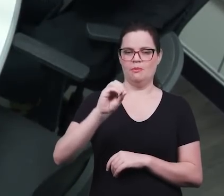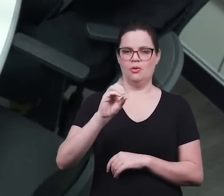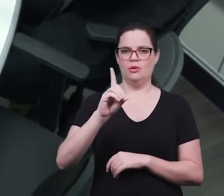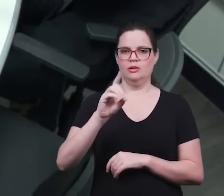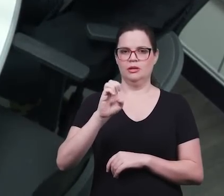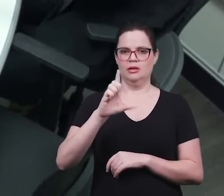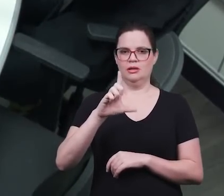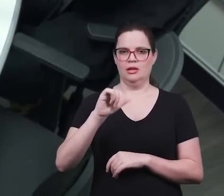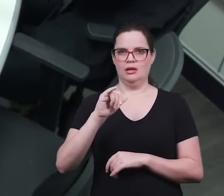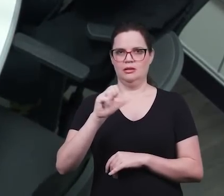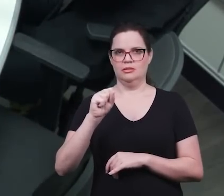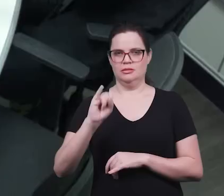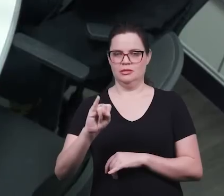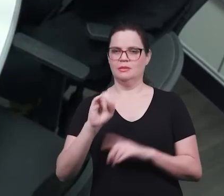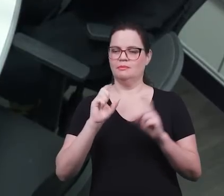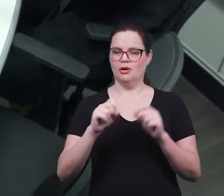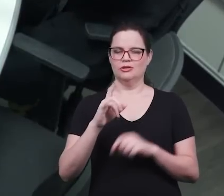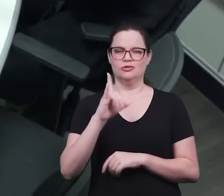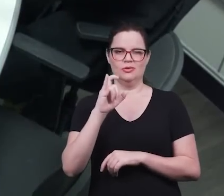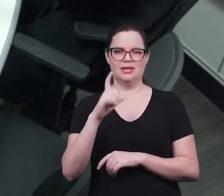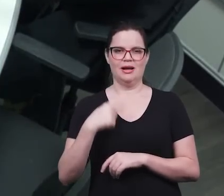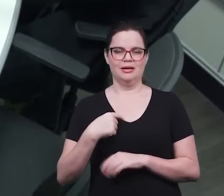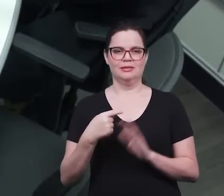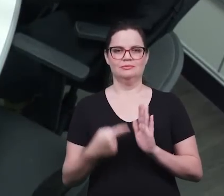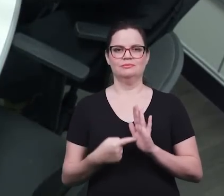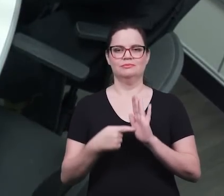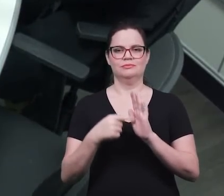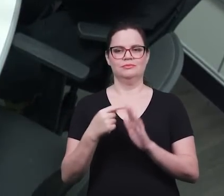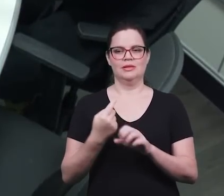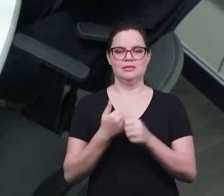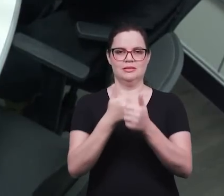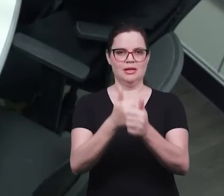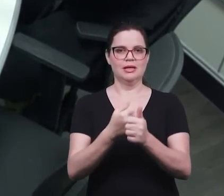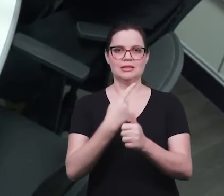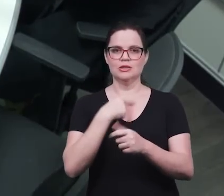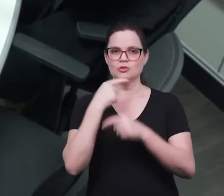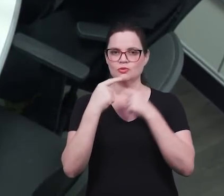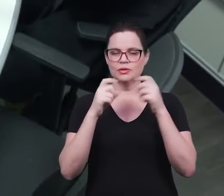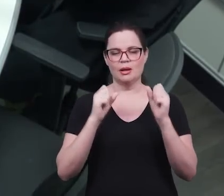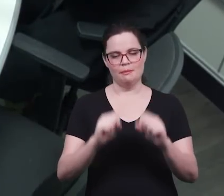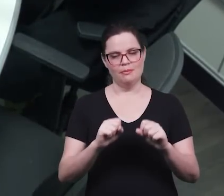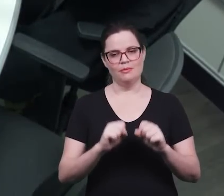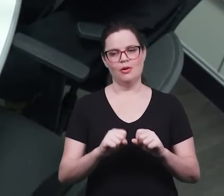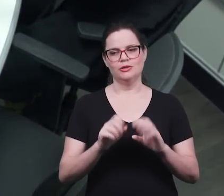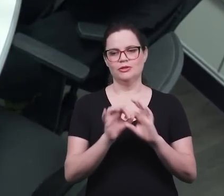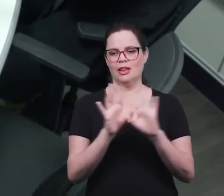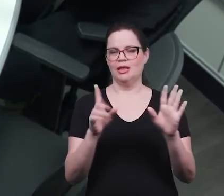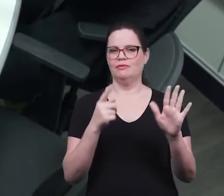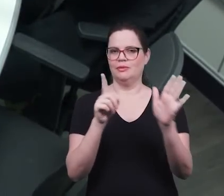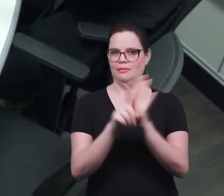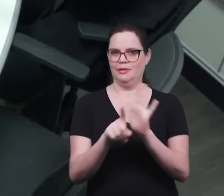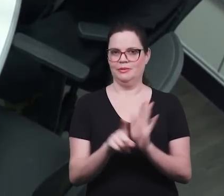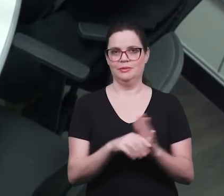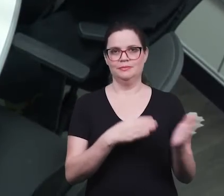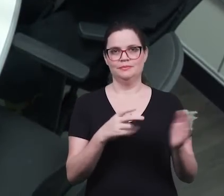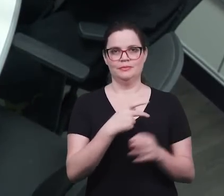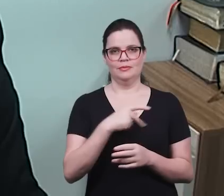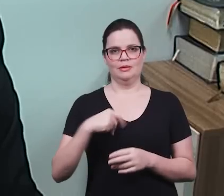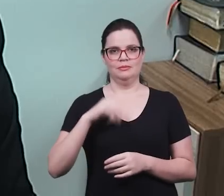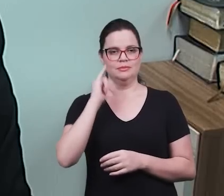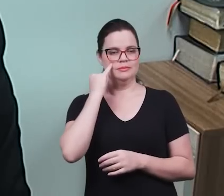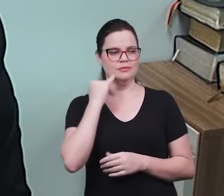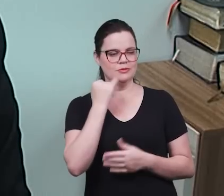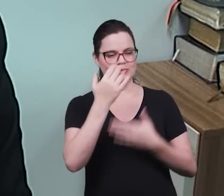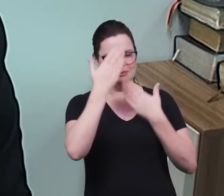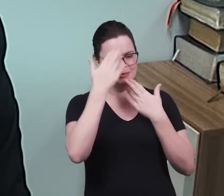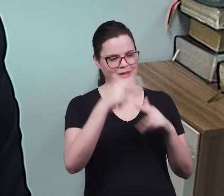aí no Instagram e faz aí alguma pergunta, alguma dúvida que ainda ficou, fica à vontade. Pastor José Júnior, obrigado pela sua vinda aqui. Um grande